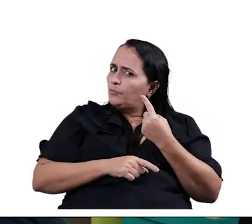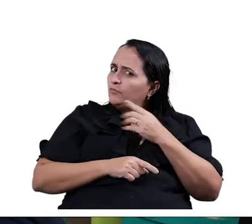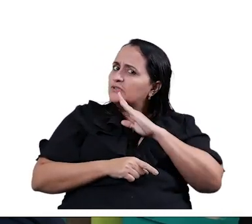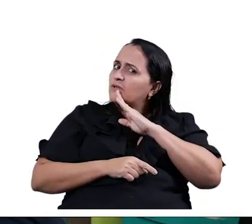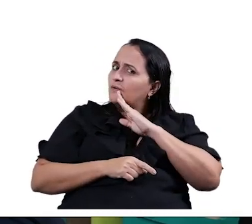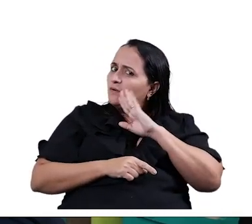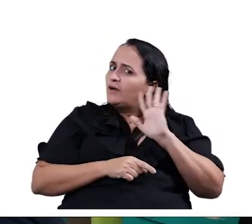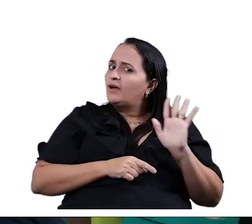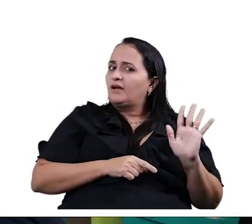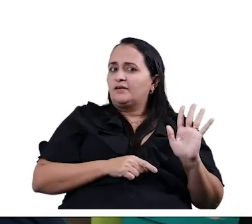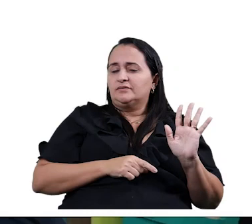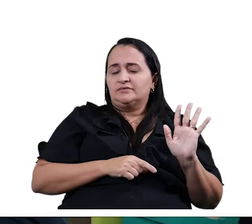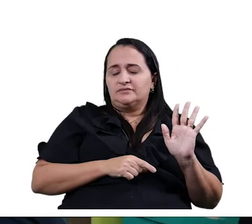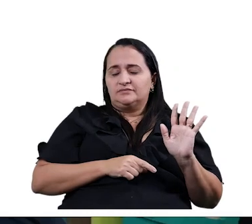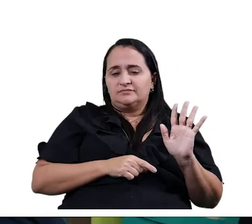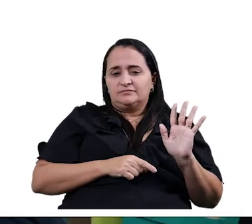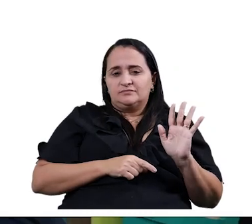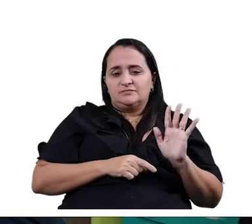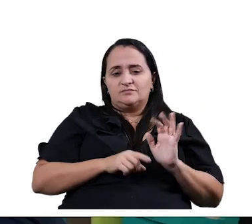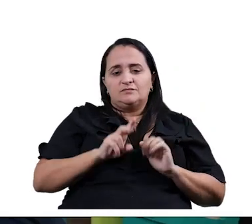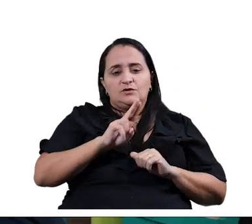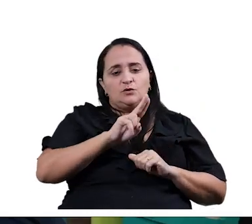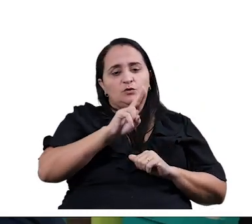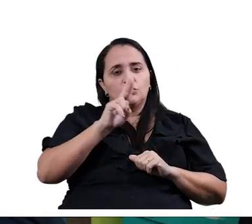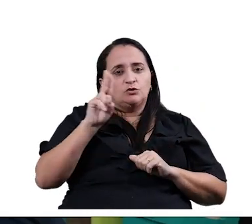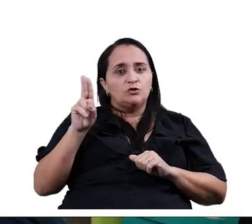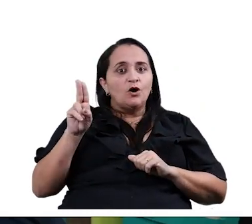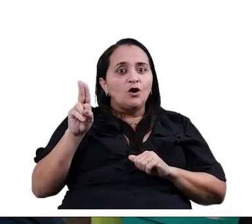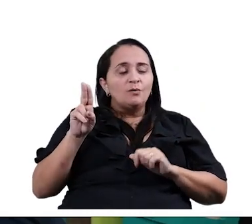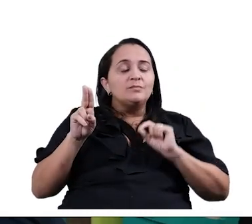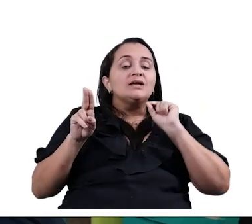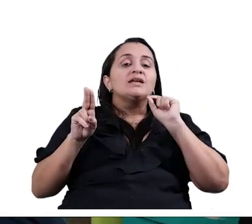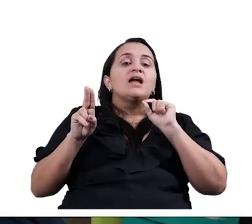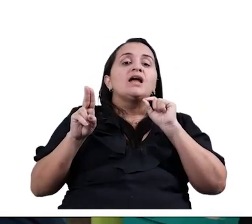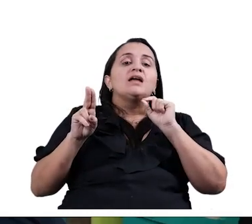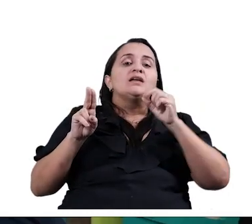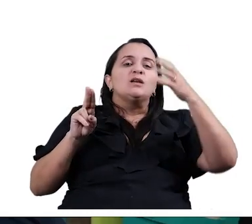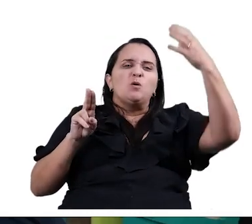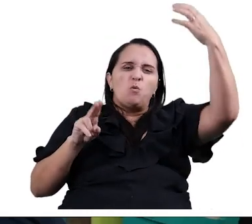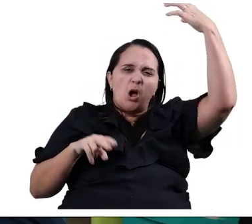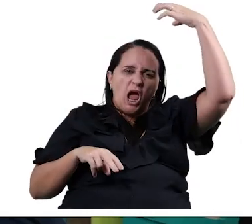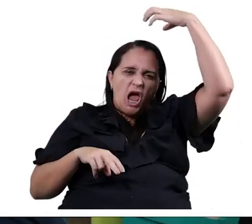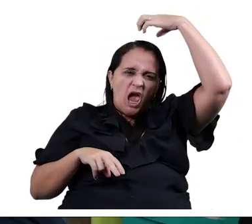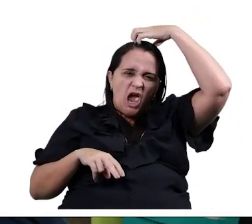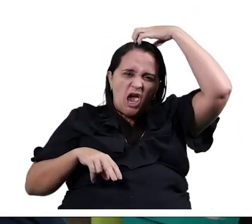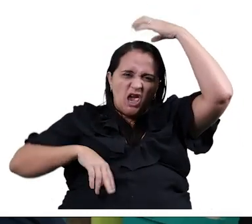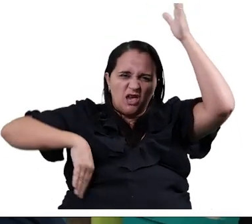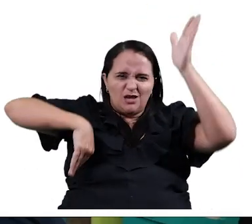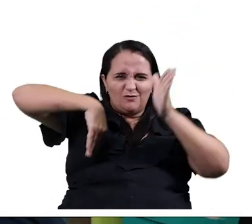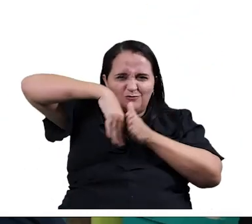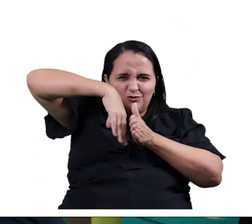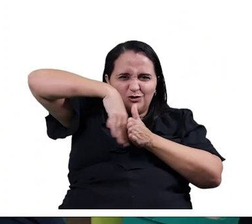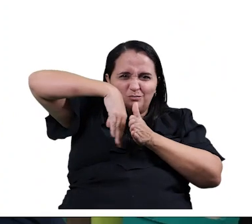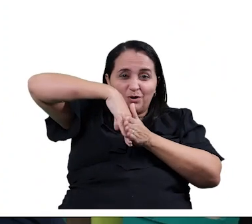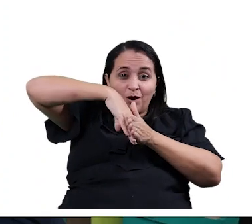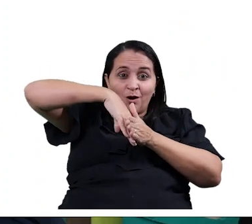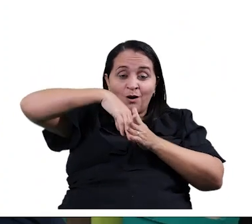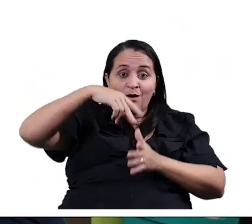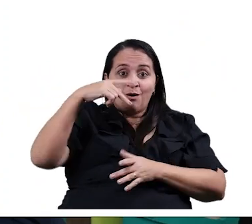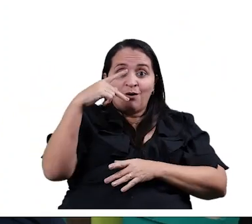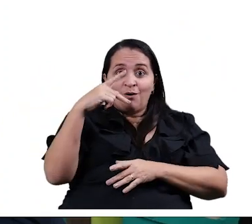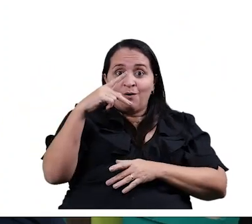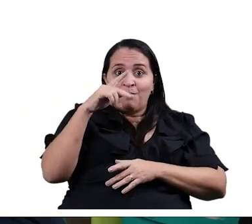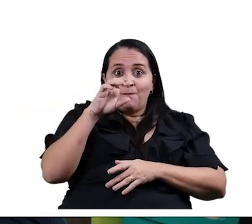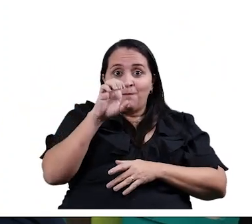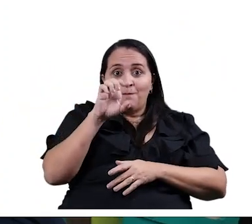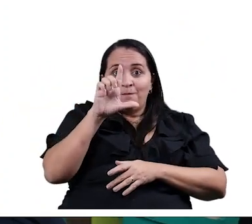vai conhecer aqui, né? É o nome do nosso querido Pelé, nosso rei do futebol. E se